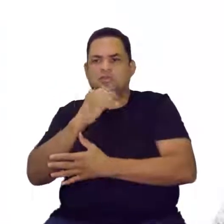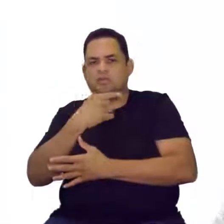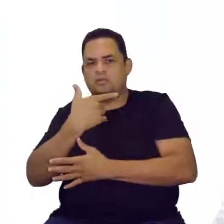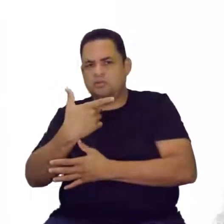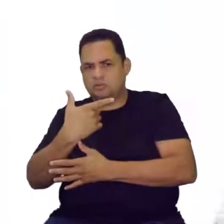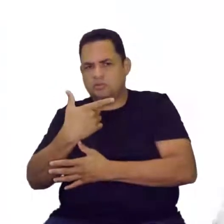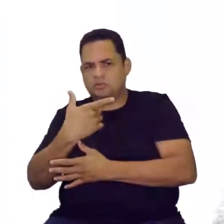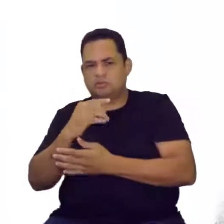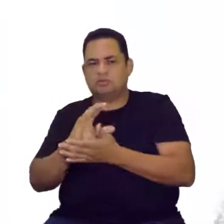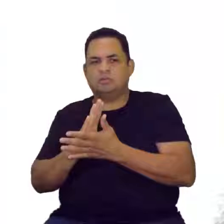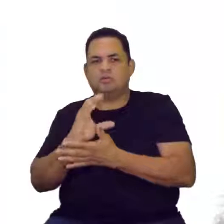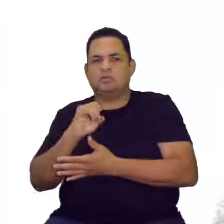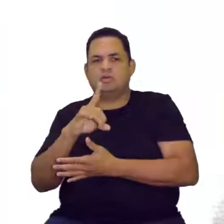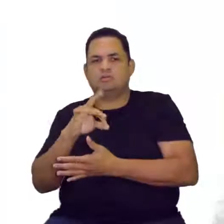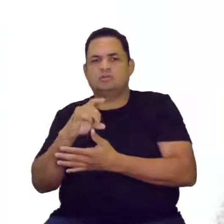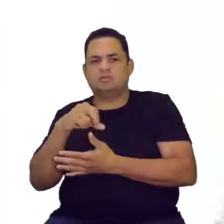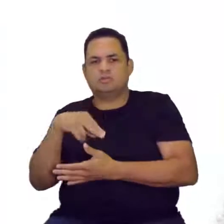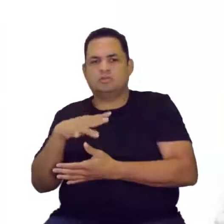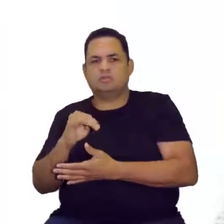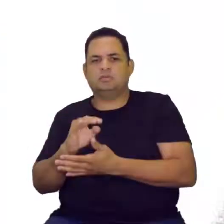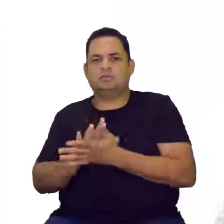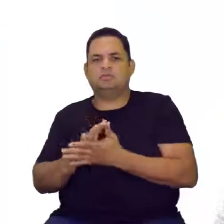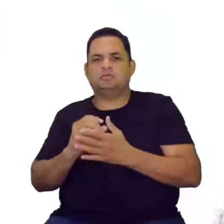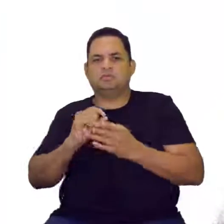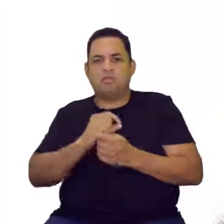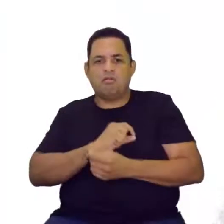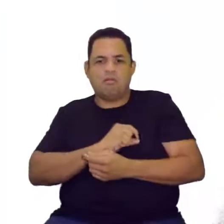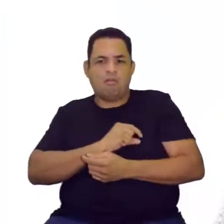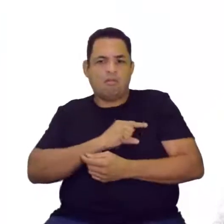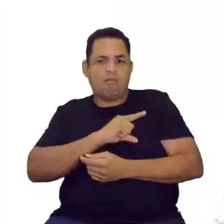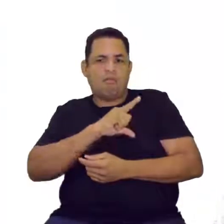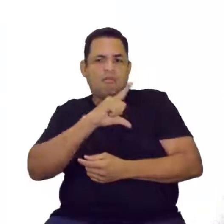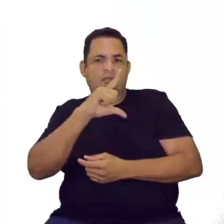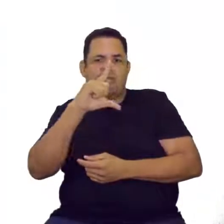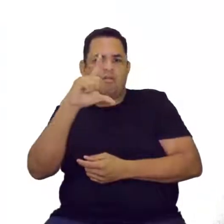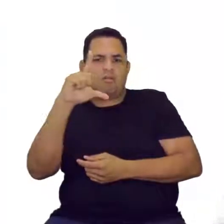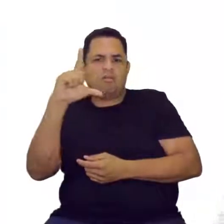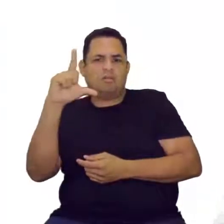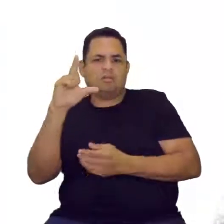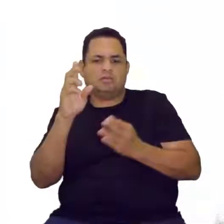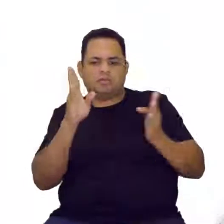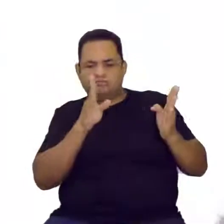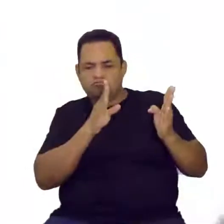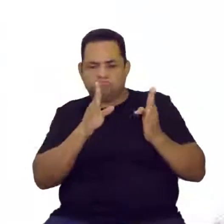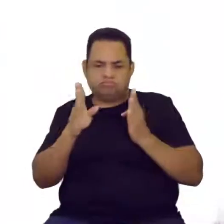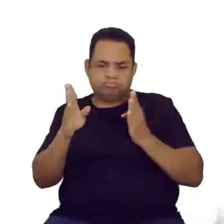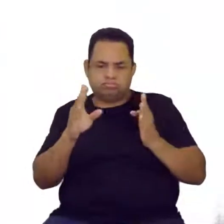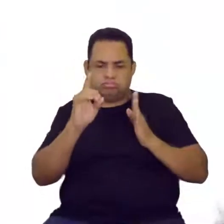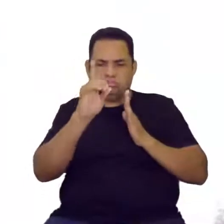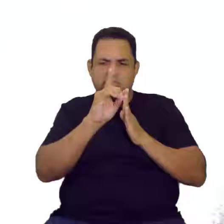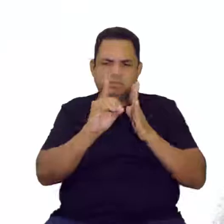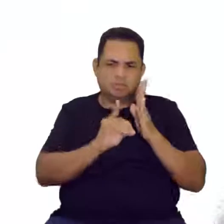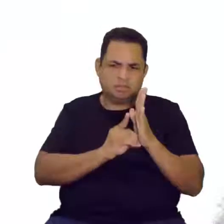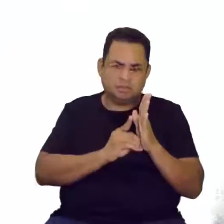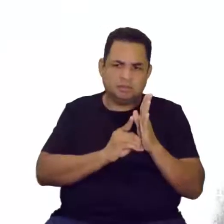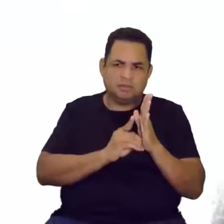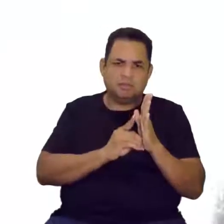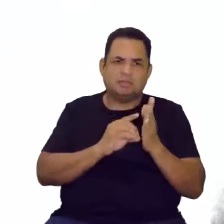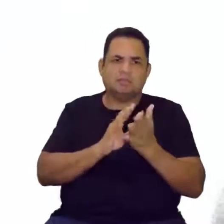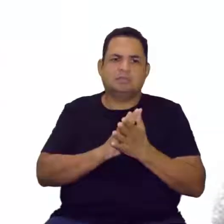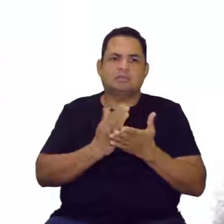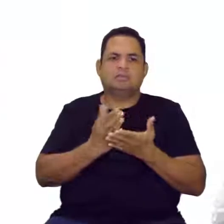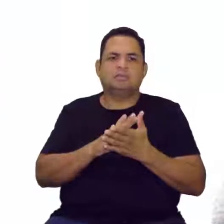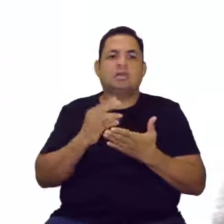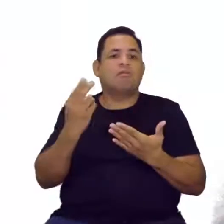carbono e o óxido nitroso, elevou-se significativamente nas últimas décadas, o que